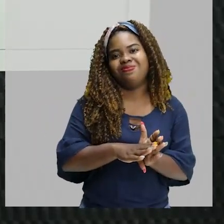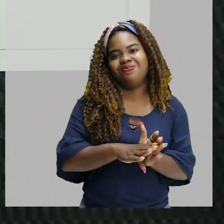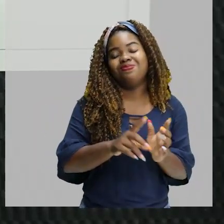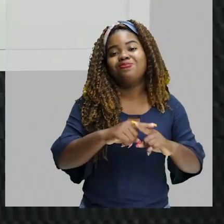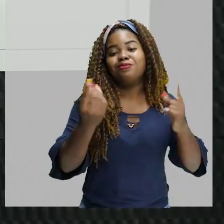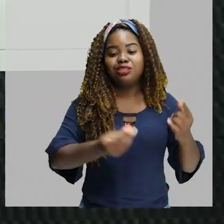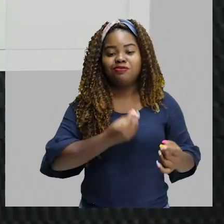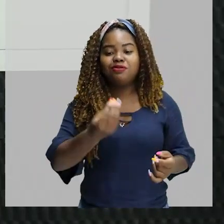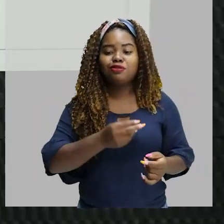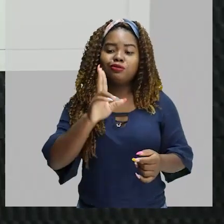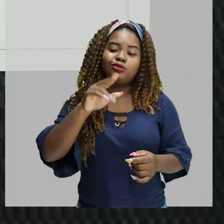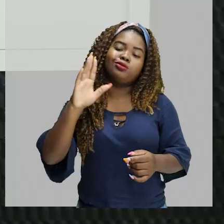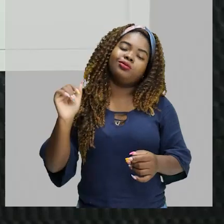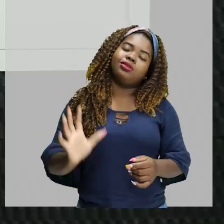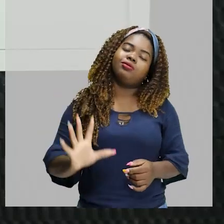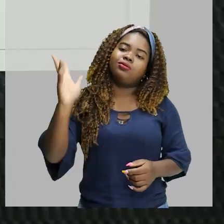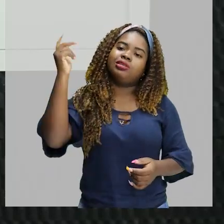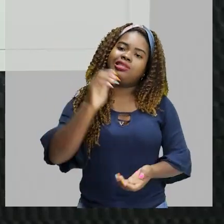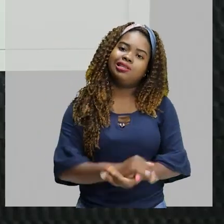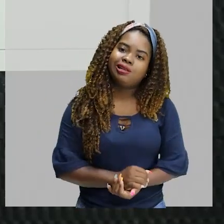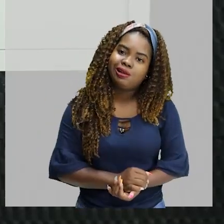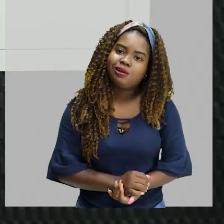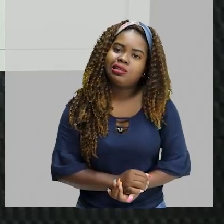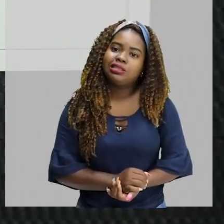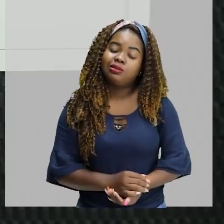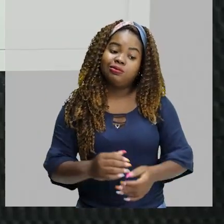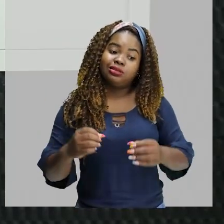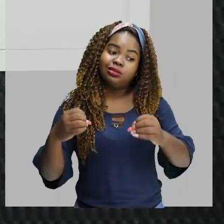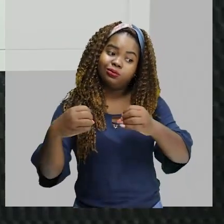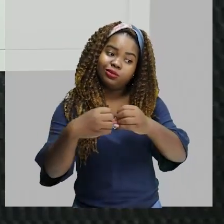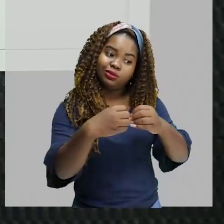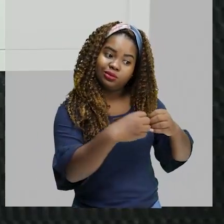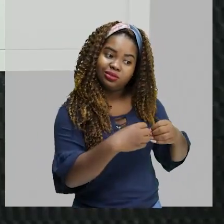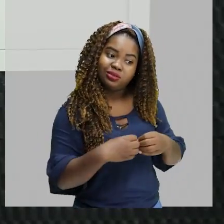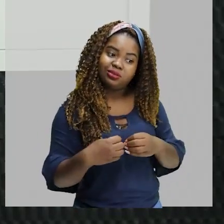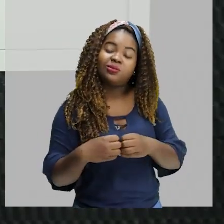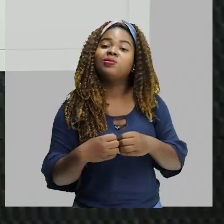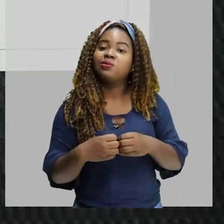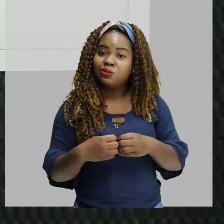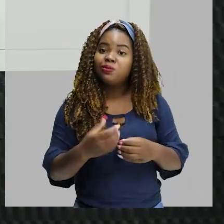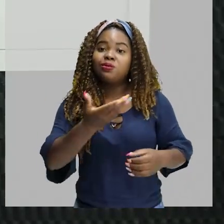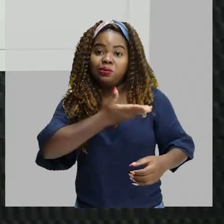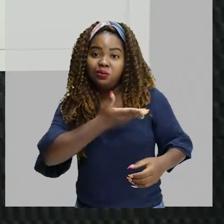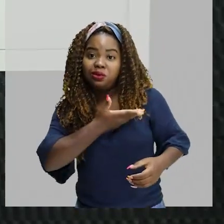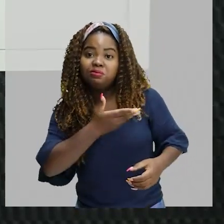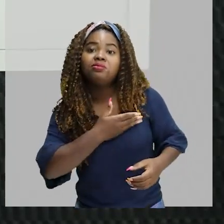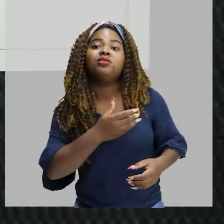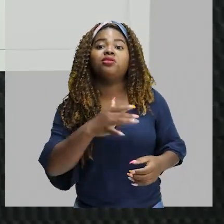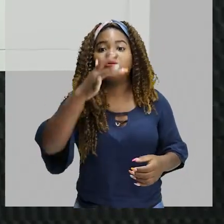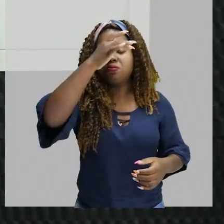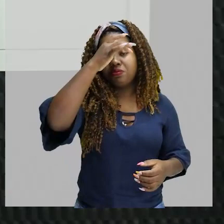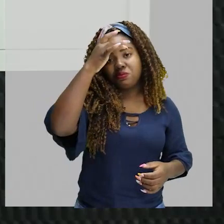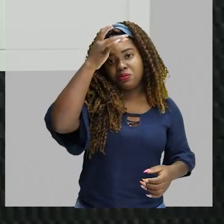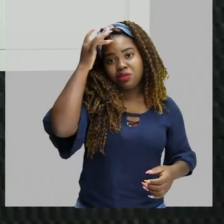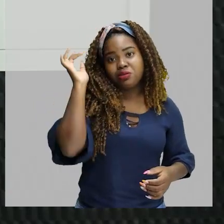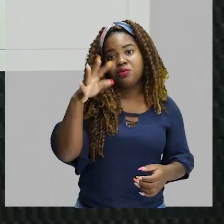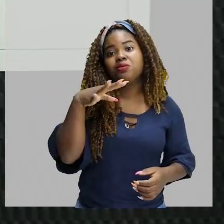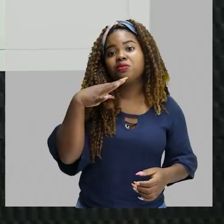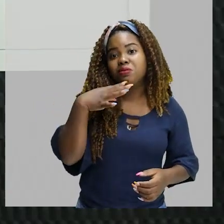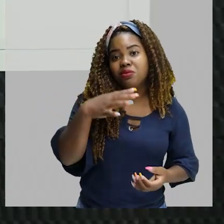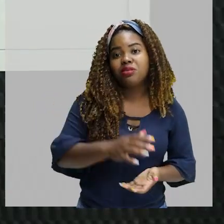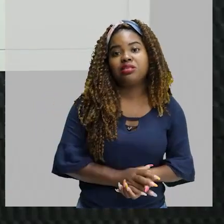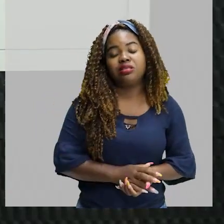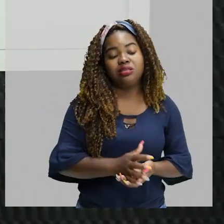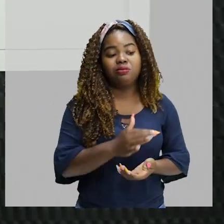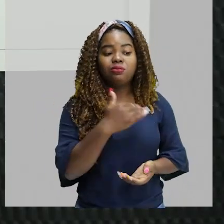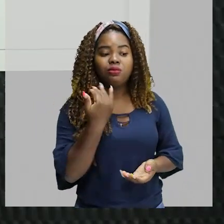chegar. Ela começa a estar mais perto de nós quando um parente muito próximo, alguém que nós amamos, deixa de existir ou morre. E